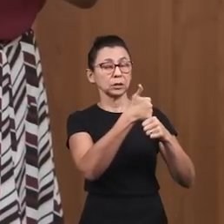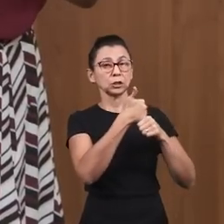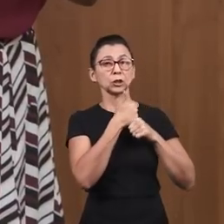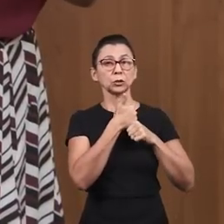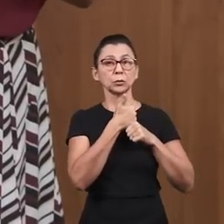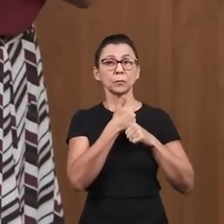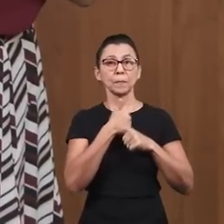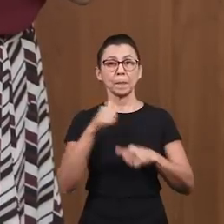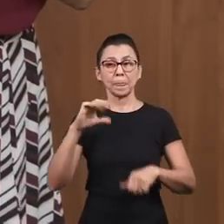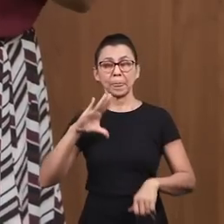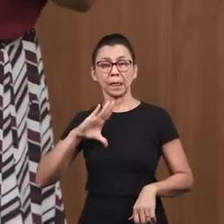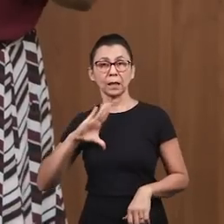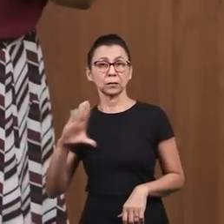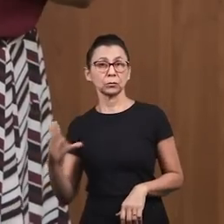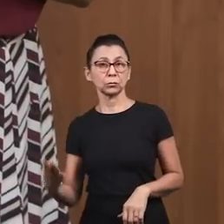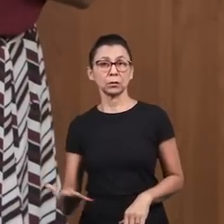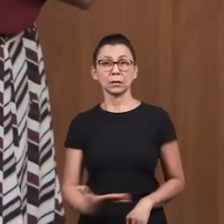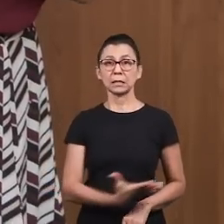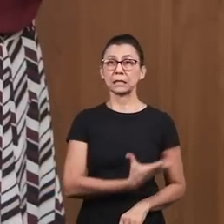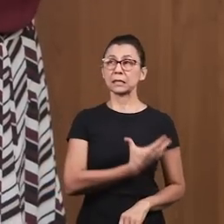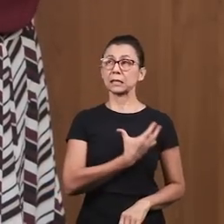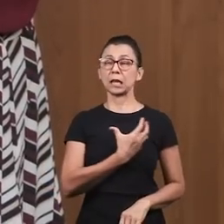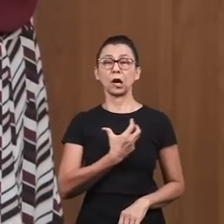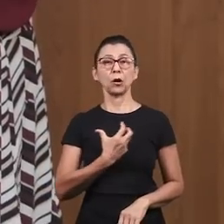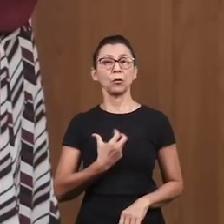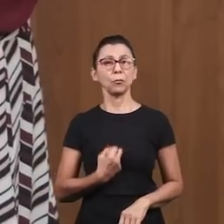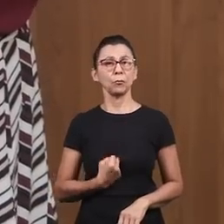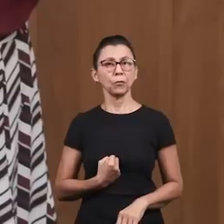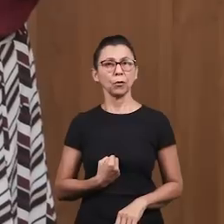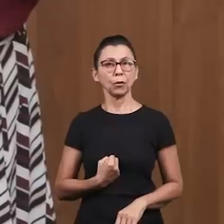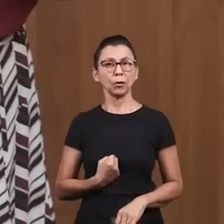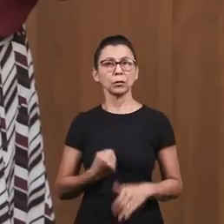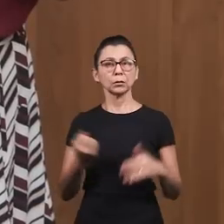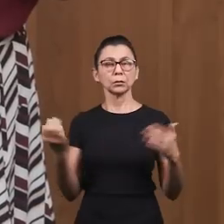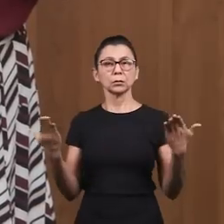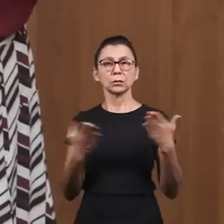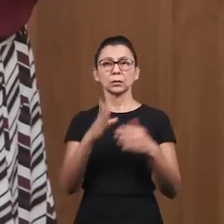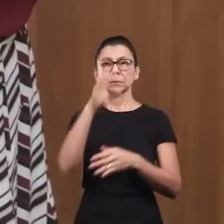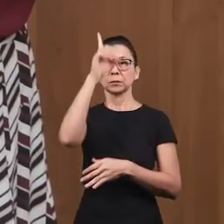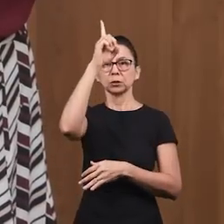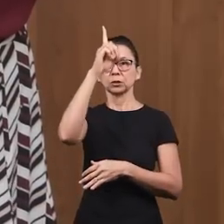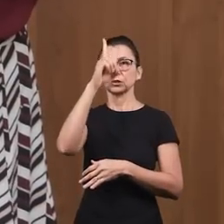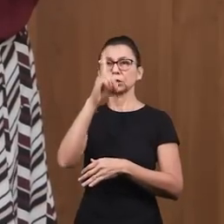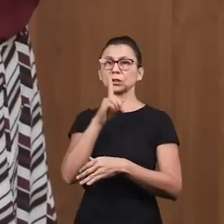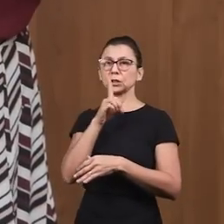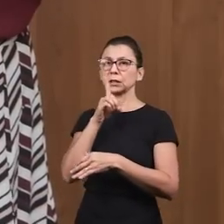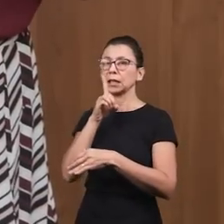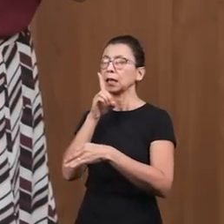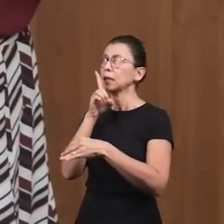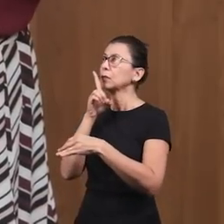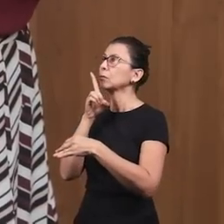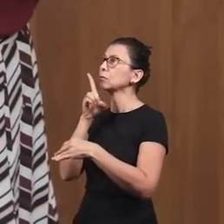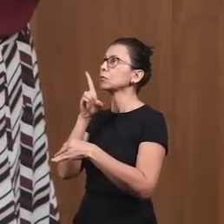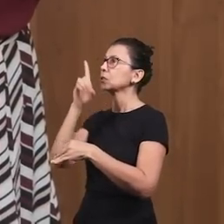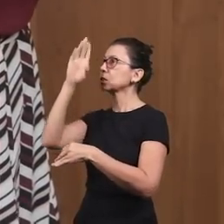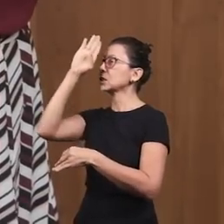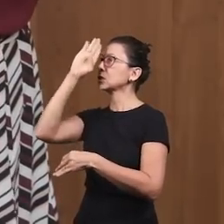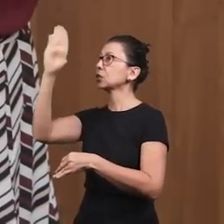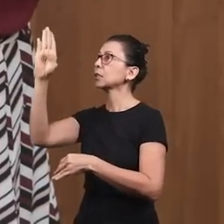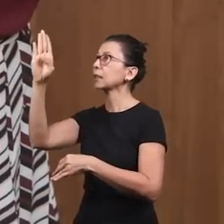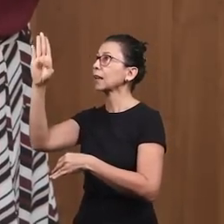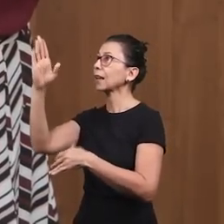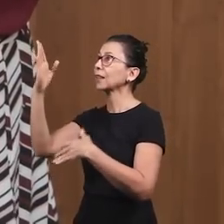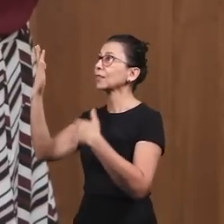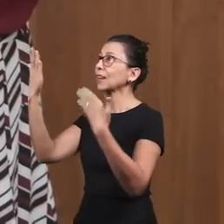abriu um véu, um caminho para nós falarmos com Deus diretamente. Eu posso falar